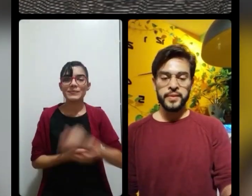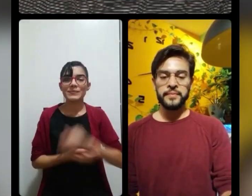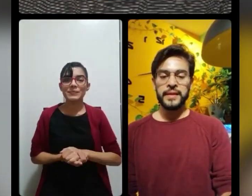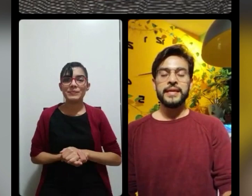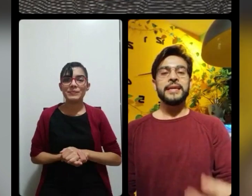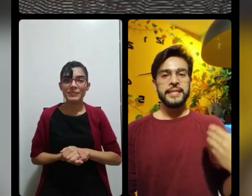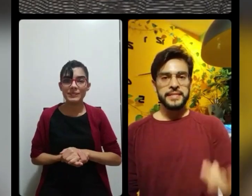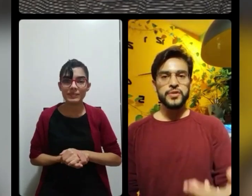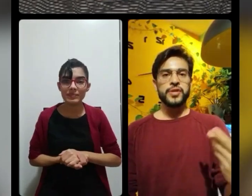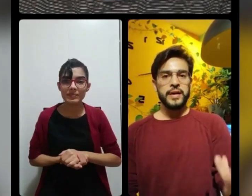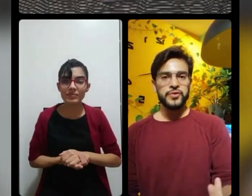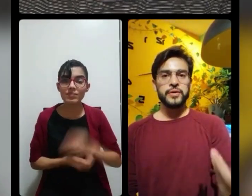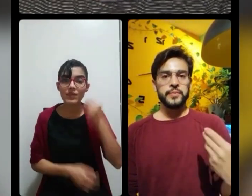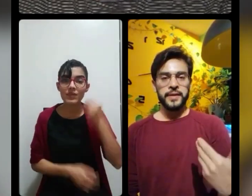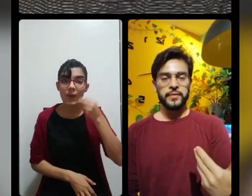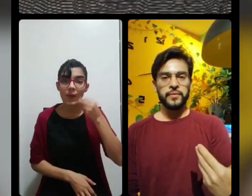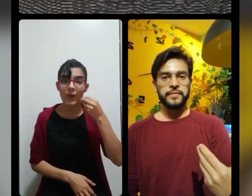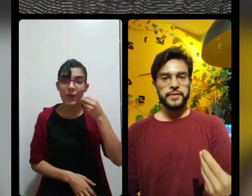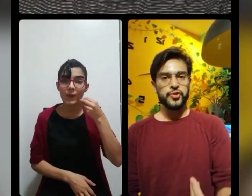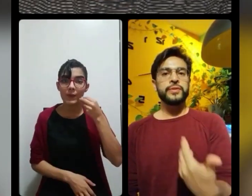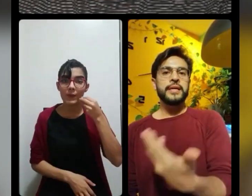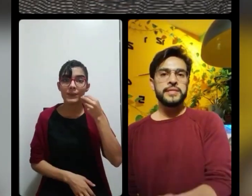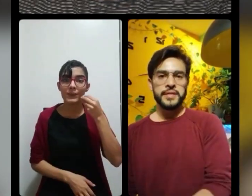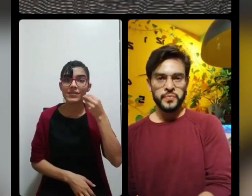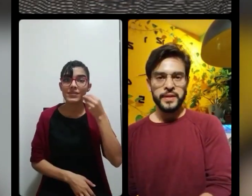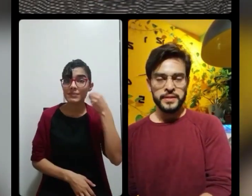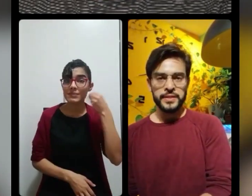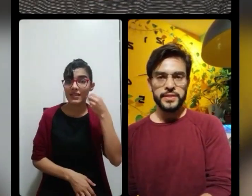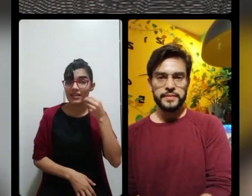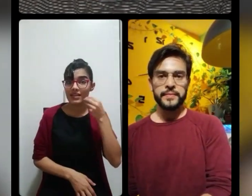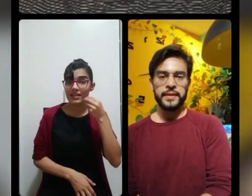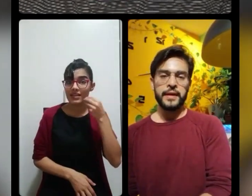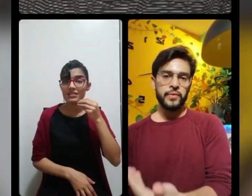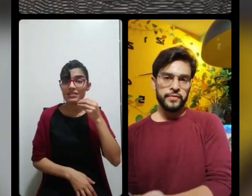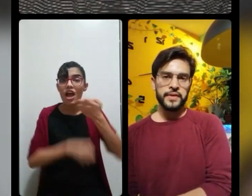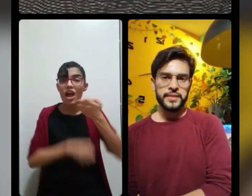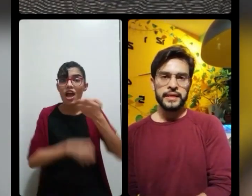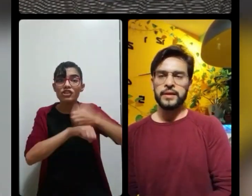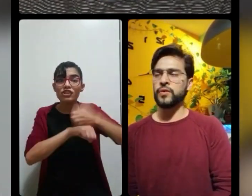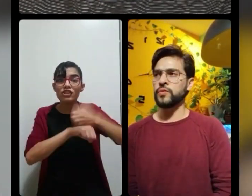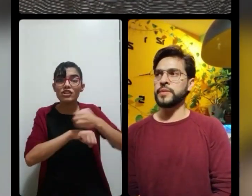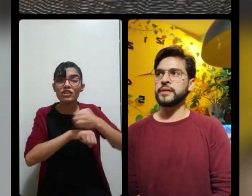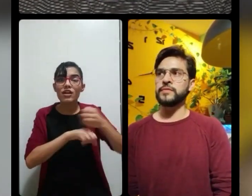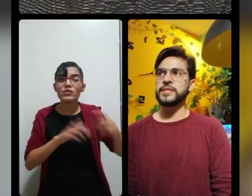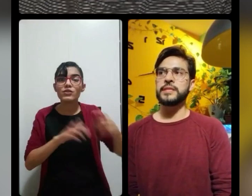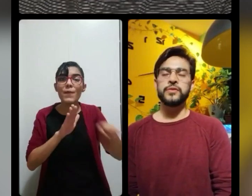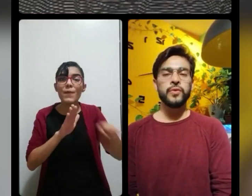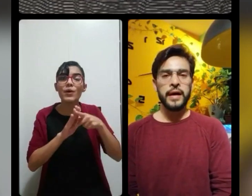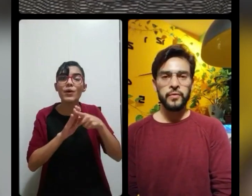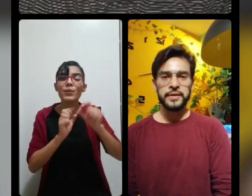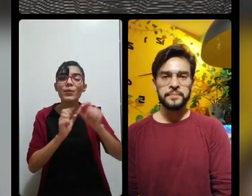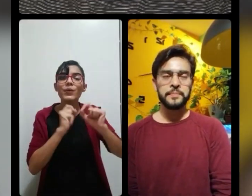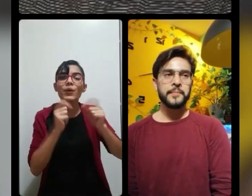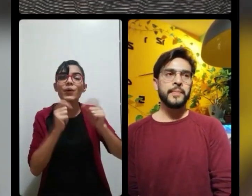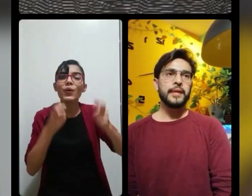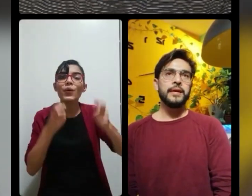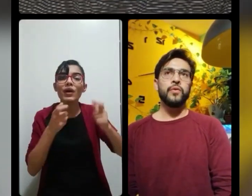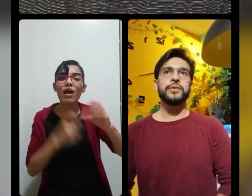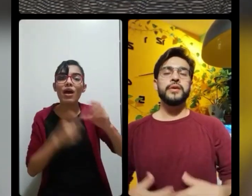na Colômbia, e nesse estágio eu estudei 6 meses em uma universidade da Colômbia, na Universidade do